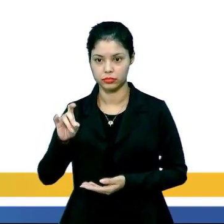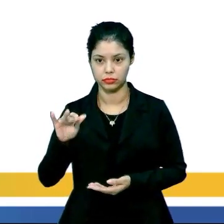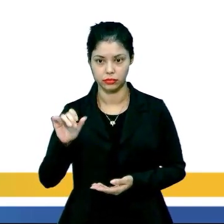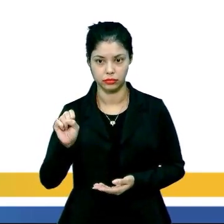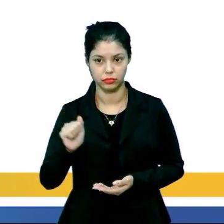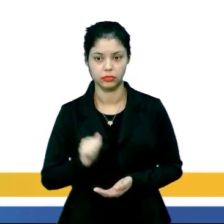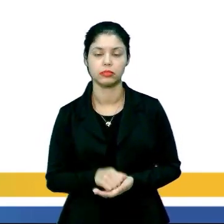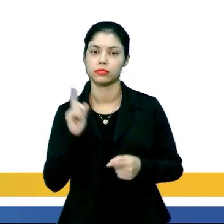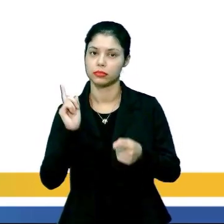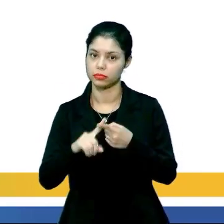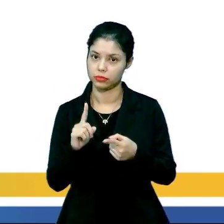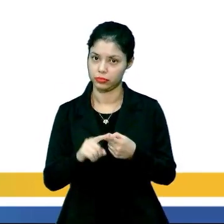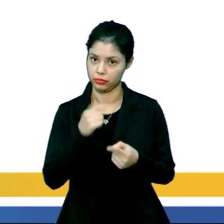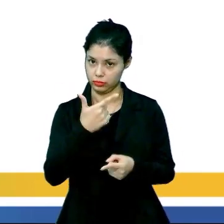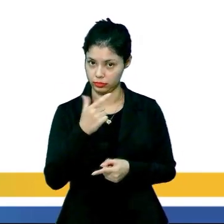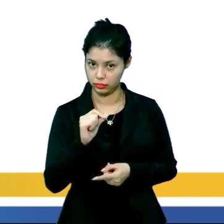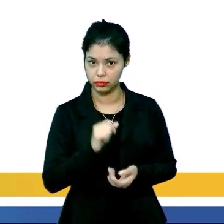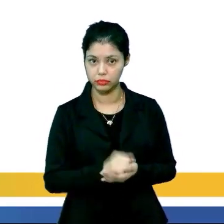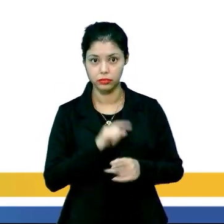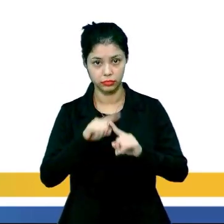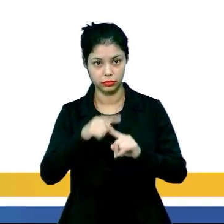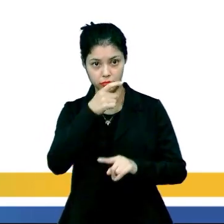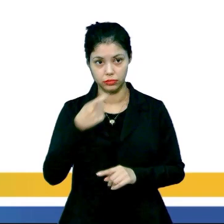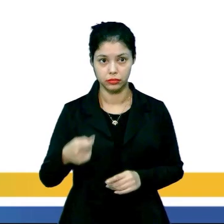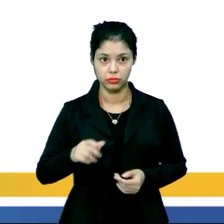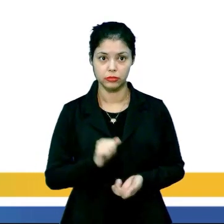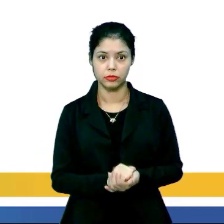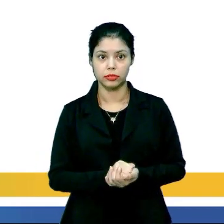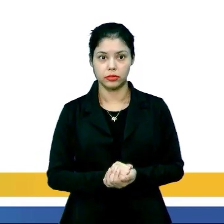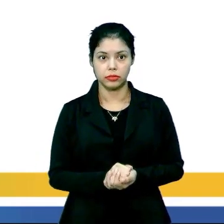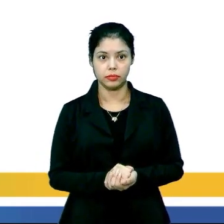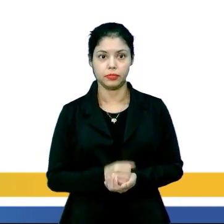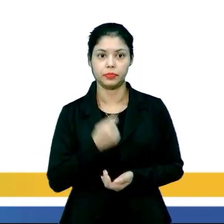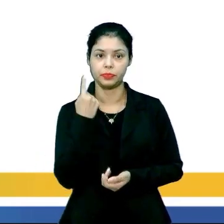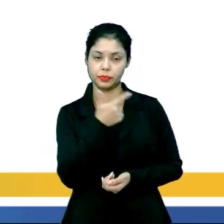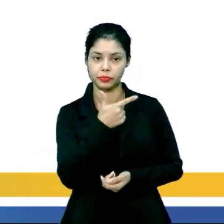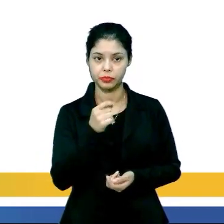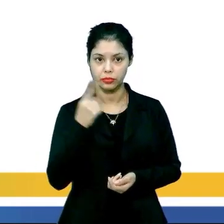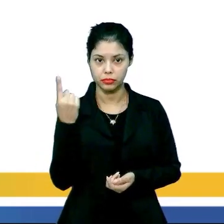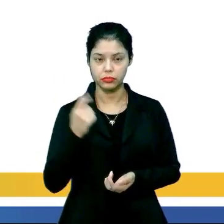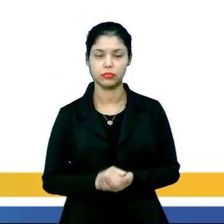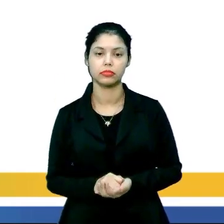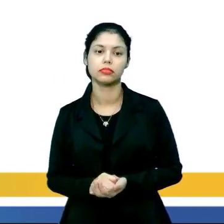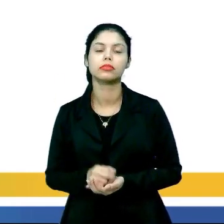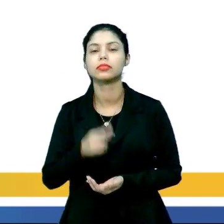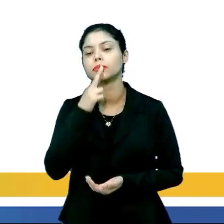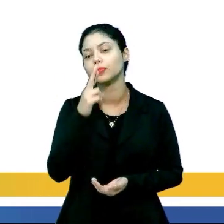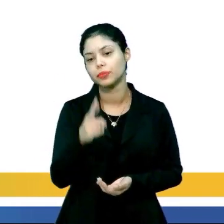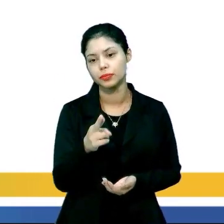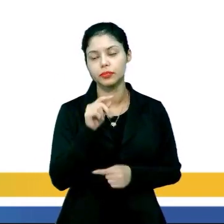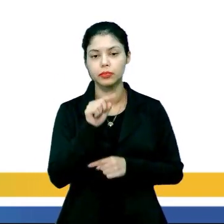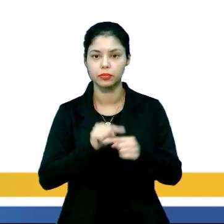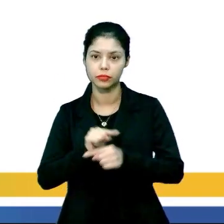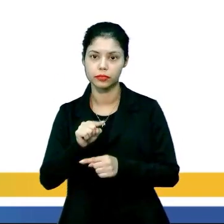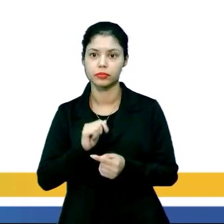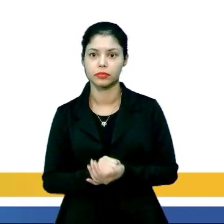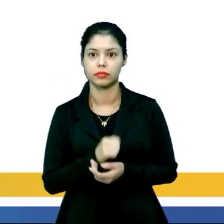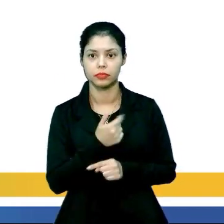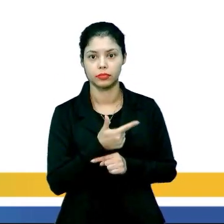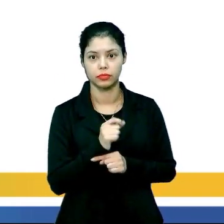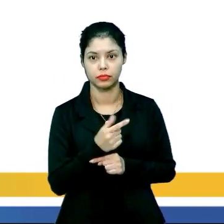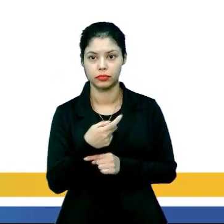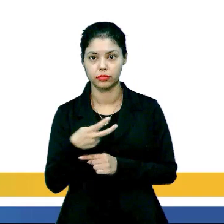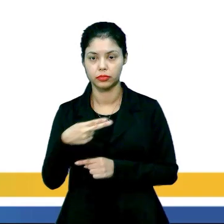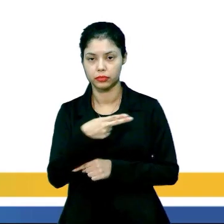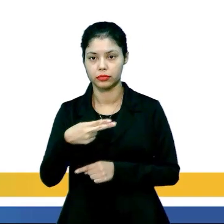litros, porque nós temos 20 vezes x, 200 vezes 1. Então, 20x